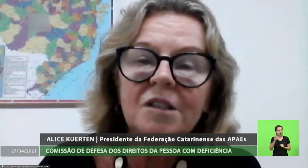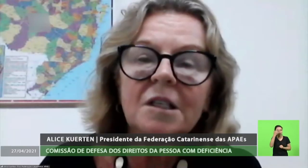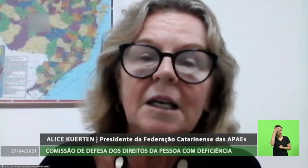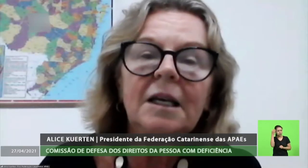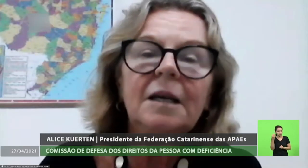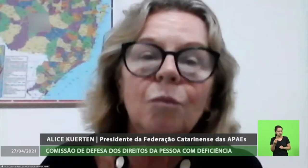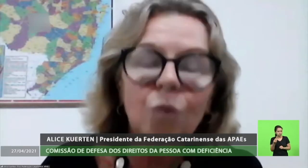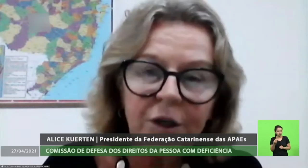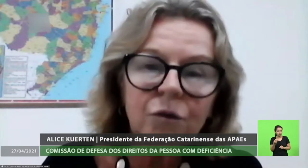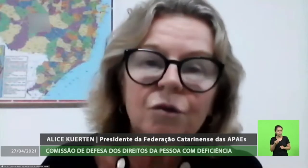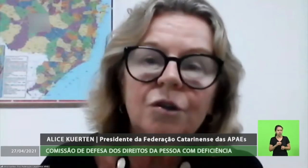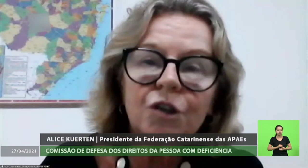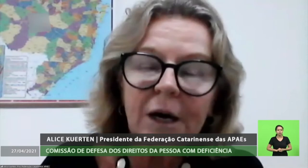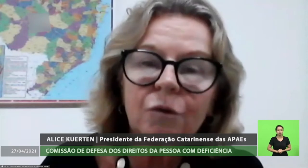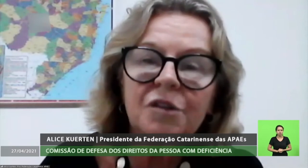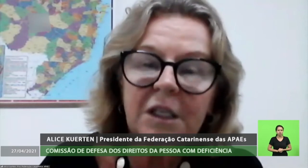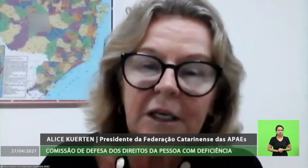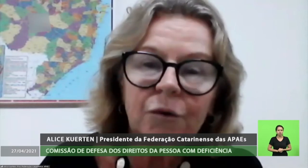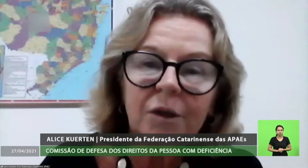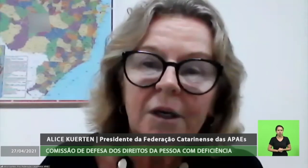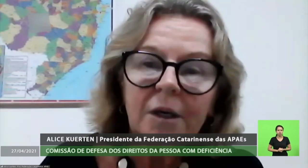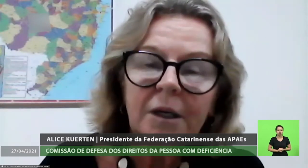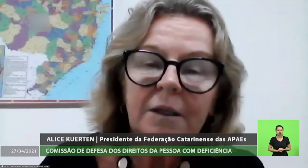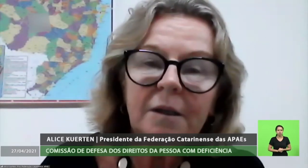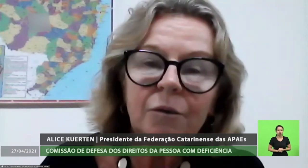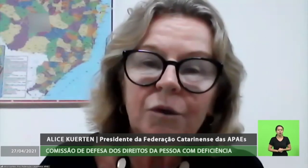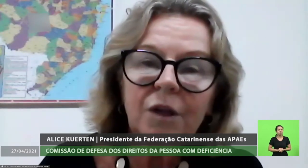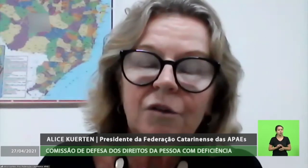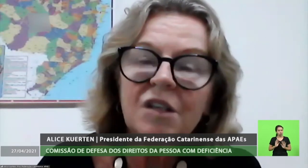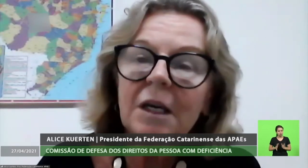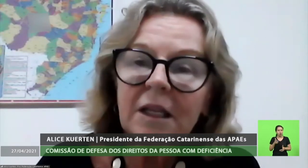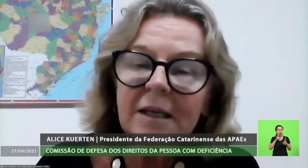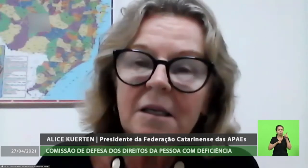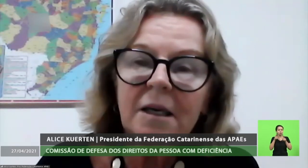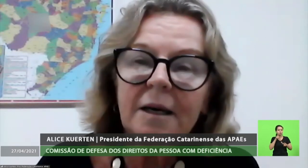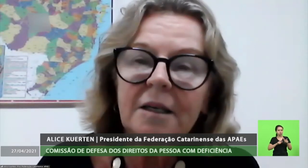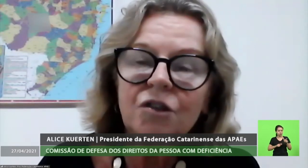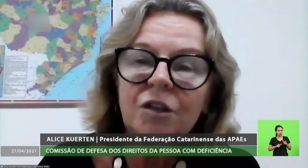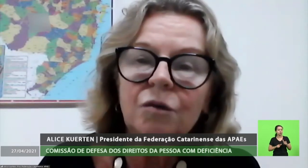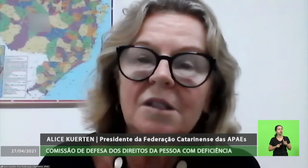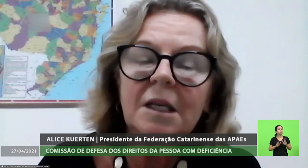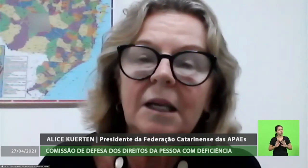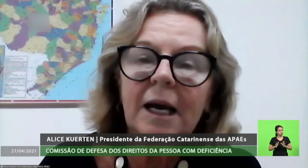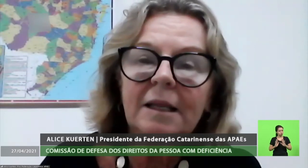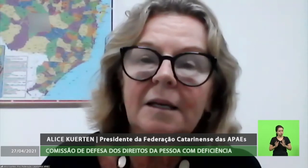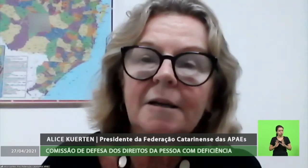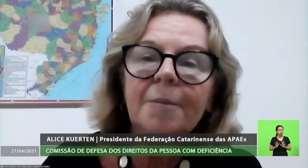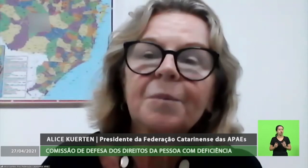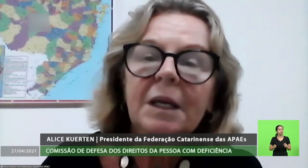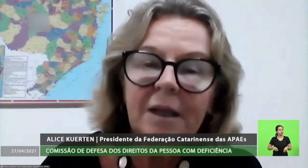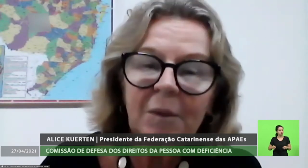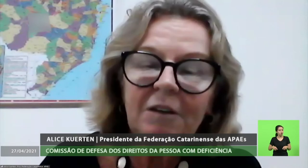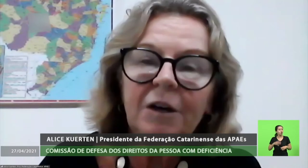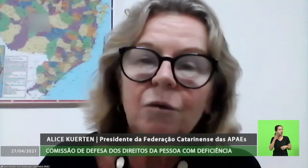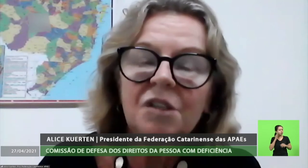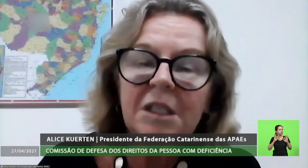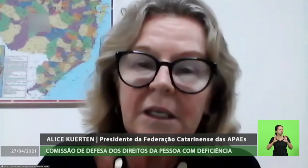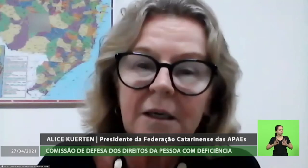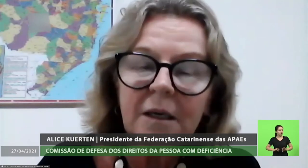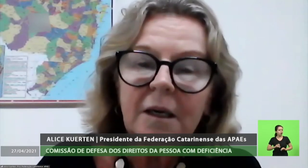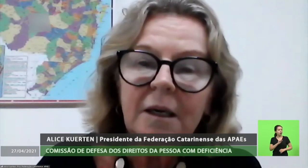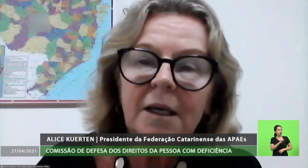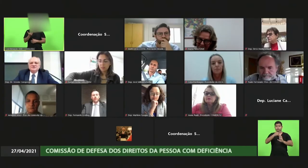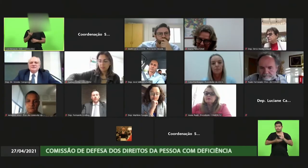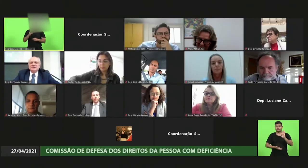Alice que tem presidente da Federação das apaes de Santa Catarina destacou a mobilização já feitas em outros estados do Brasil para